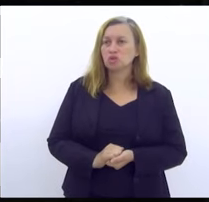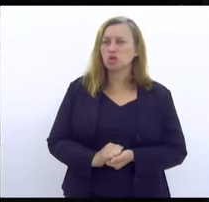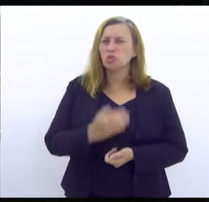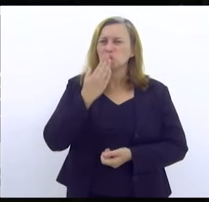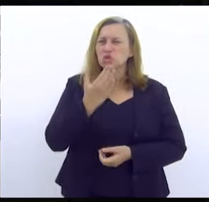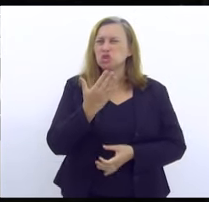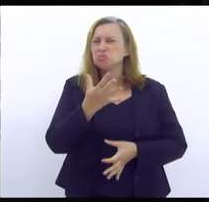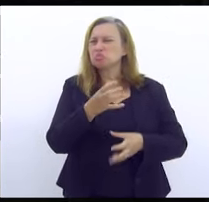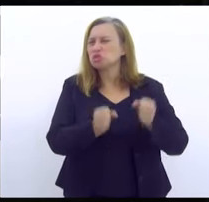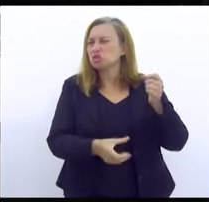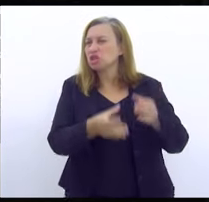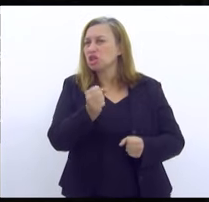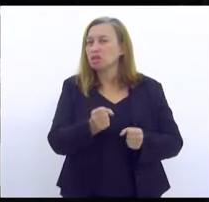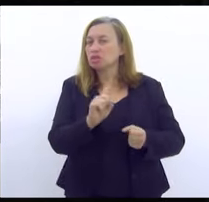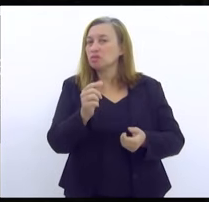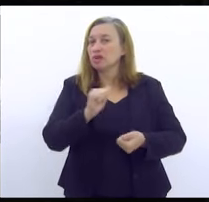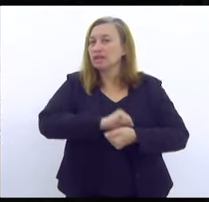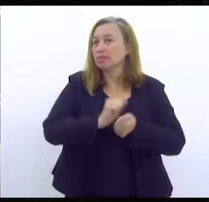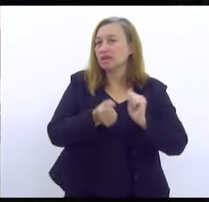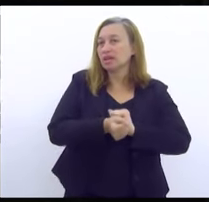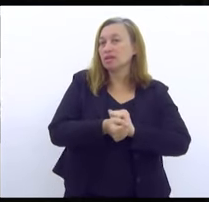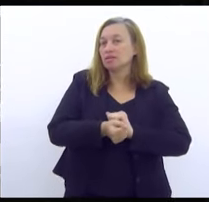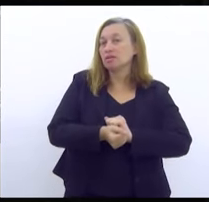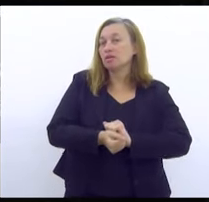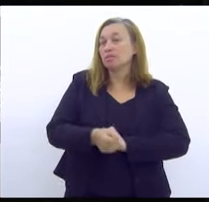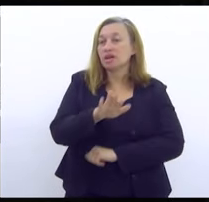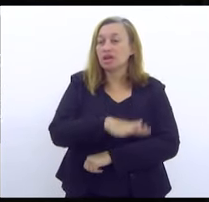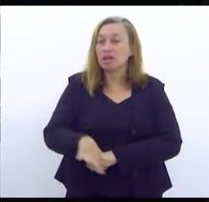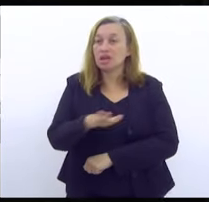é adequado para crianças até 3 anos.